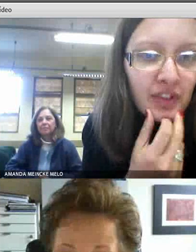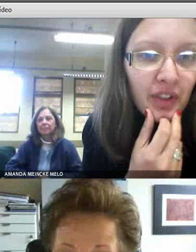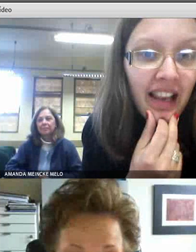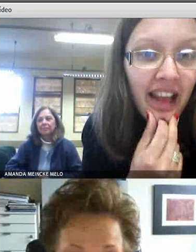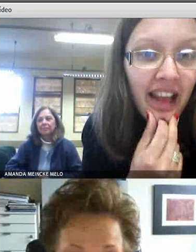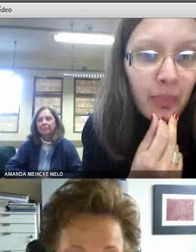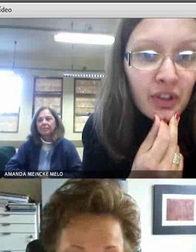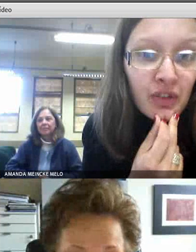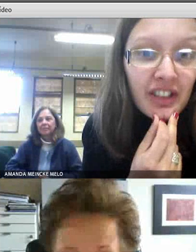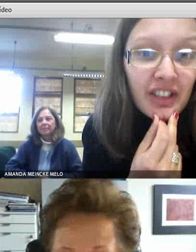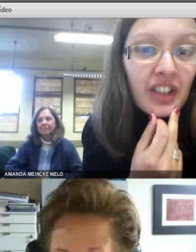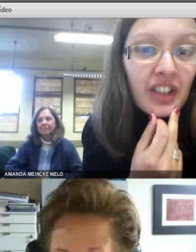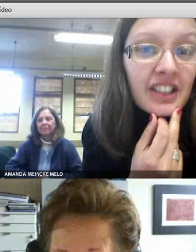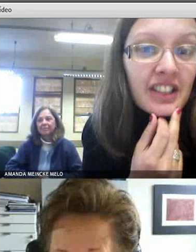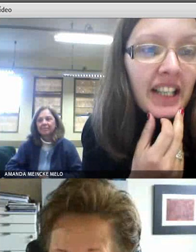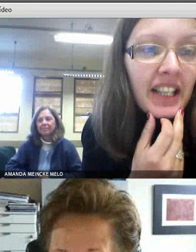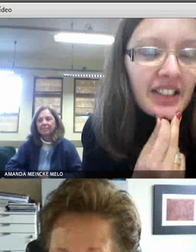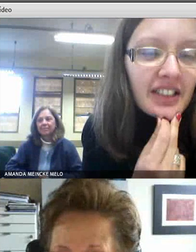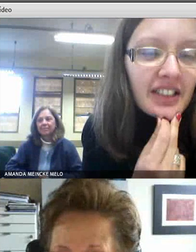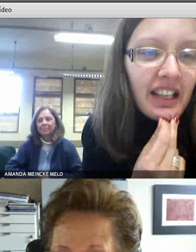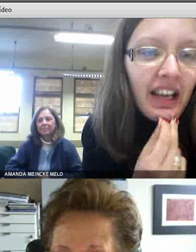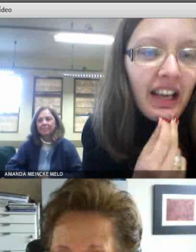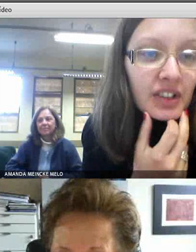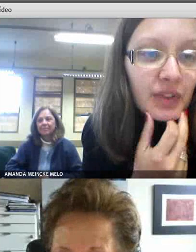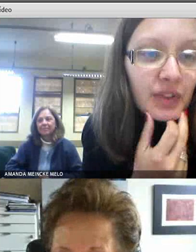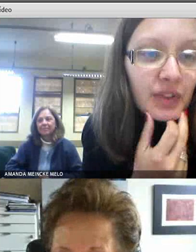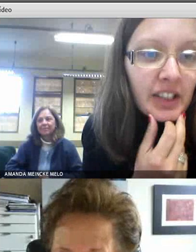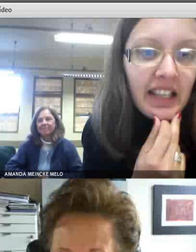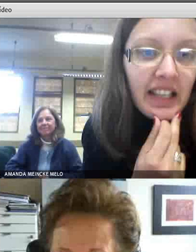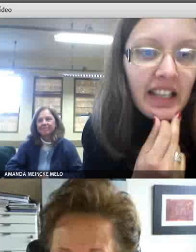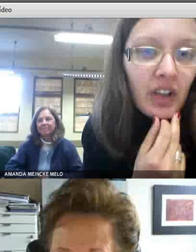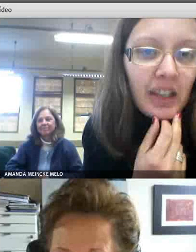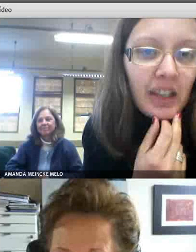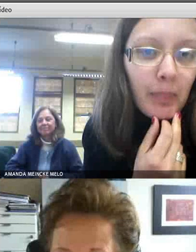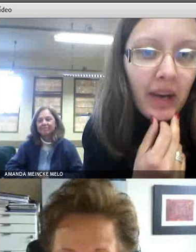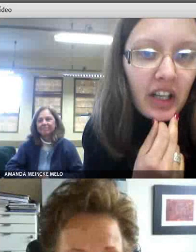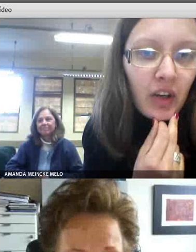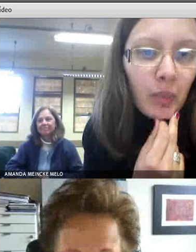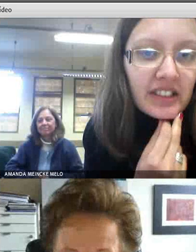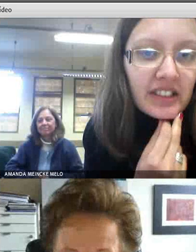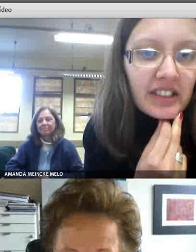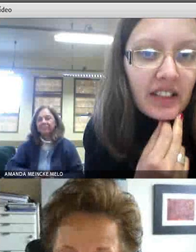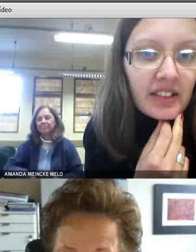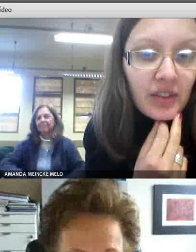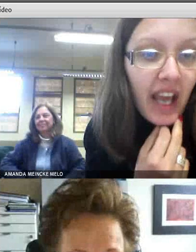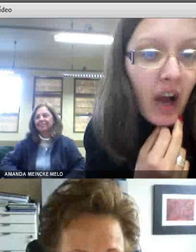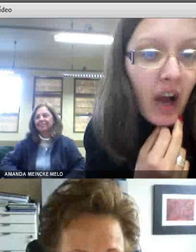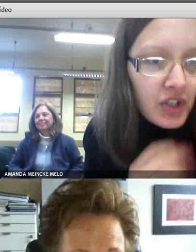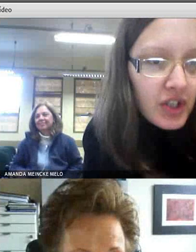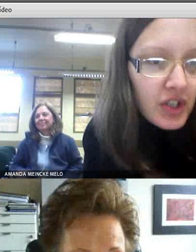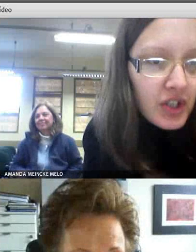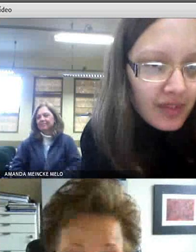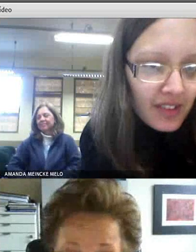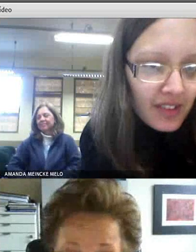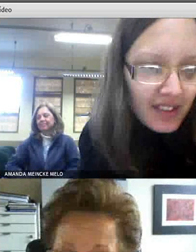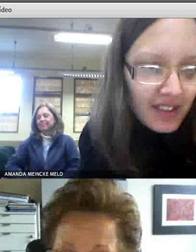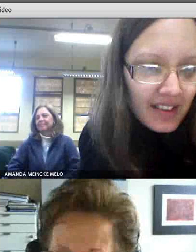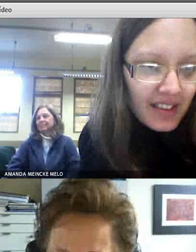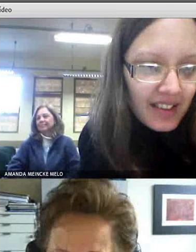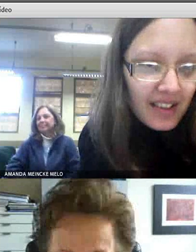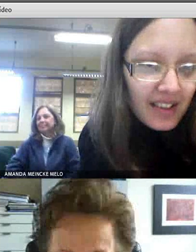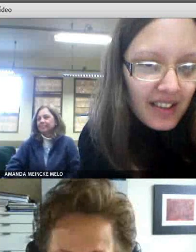professora Léa por suas colocações brilhantes. Ela nos fez pensar sobre nossa prática como docentes, o que é ótimo. Porque